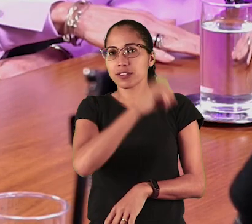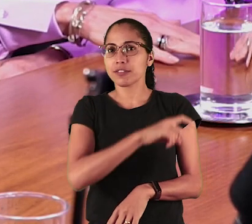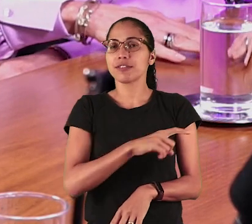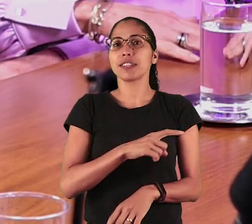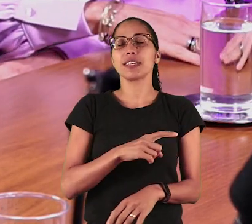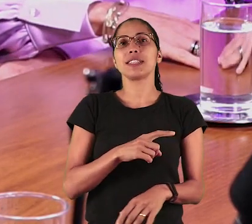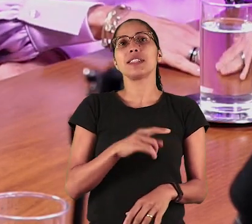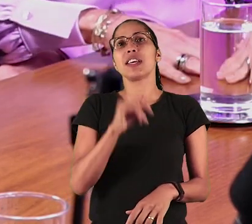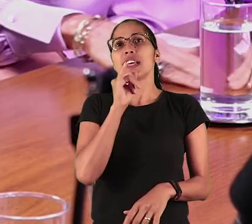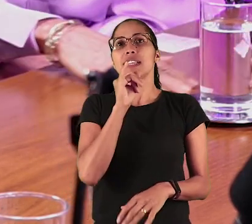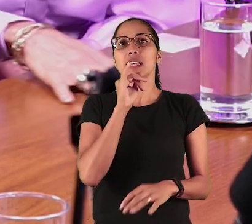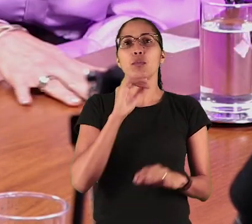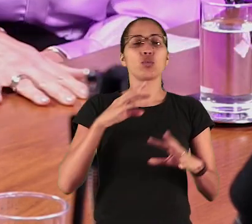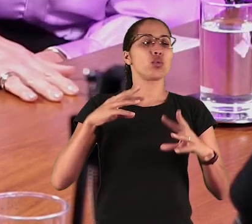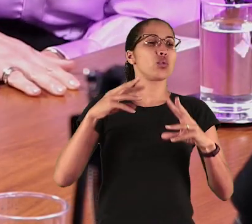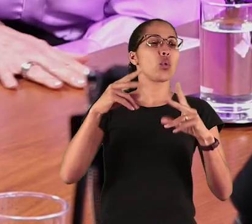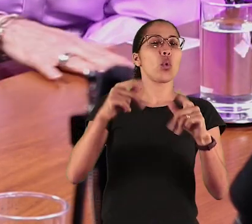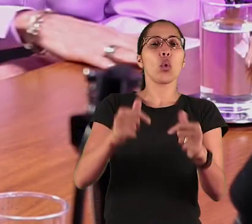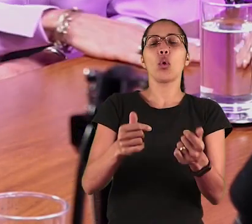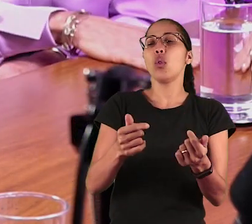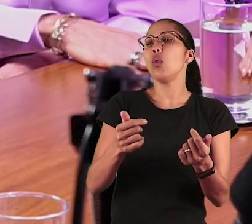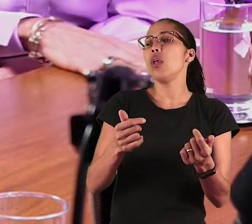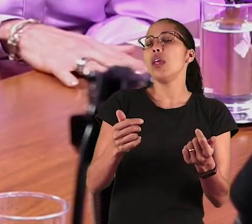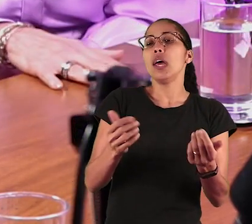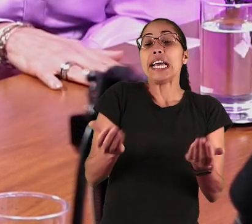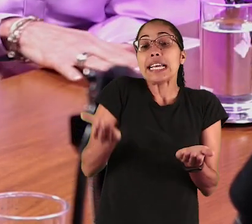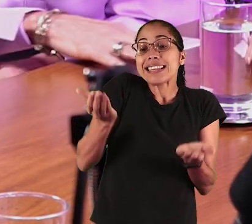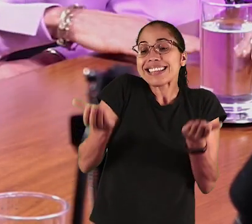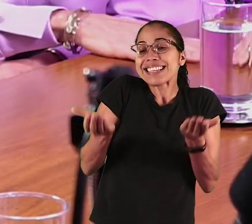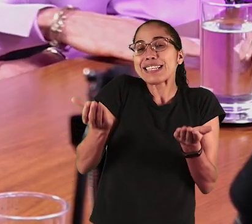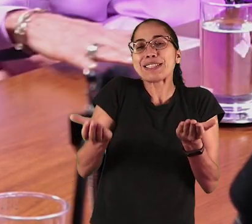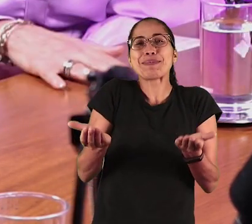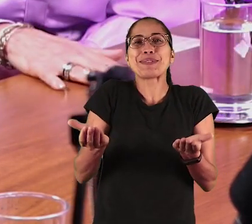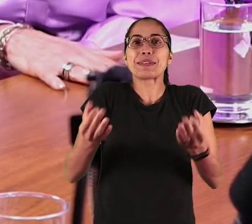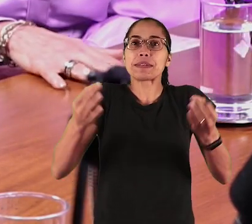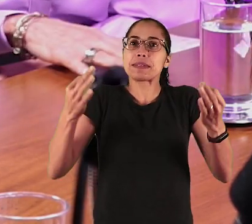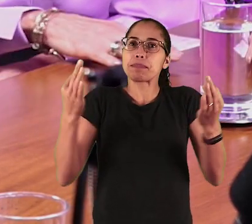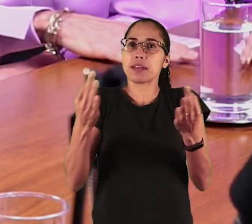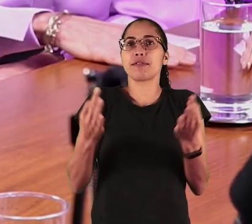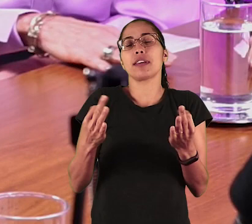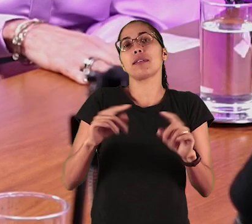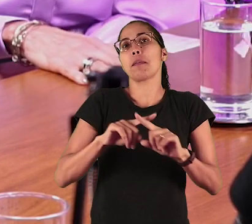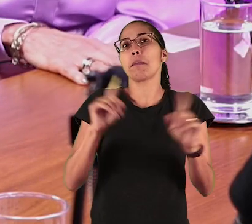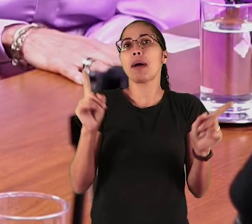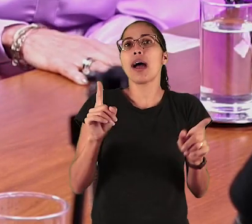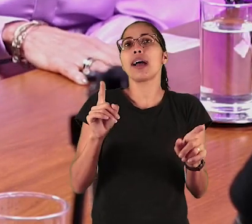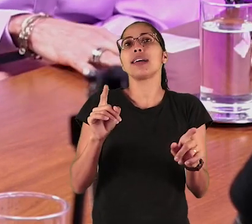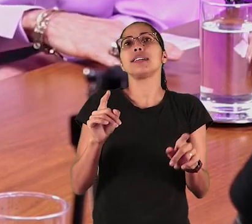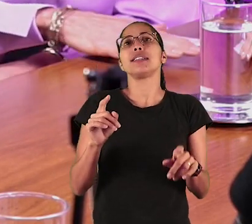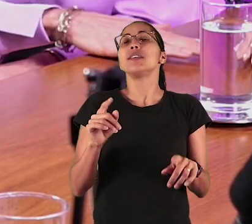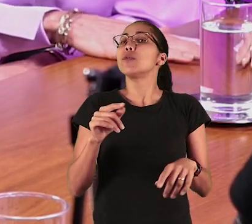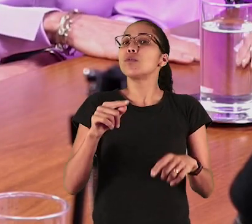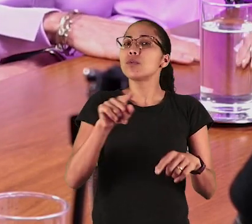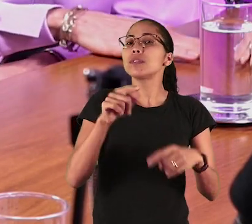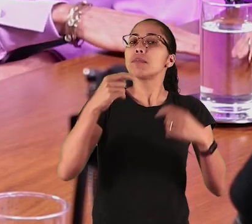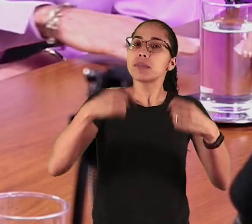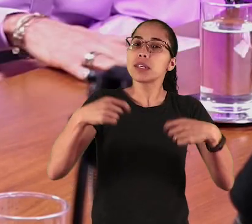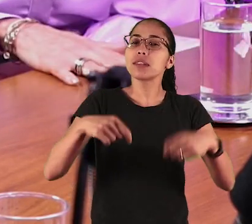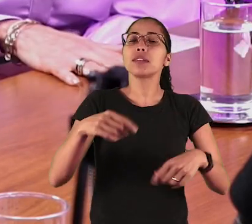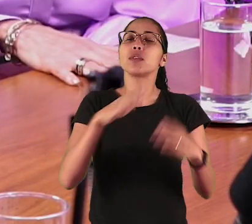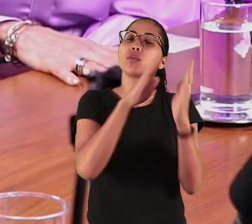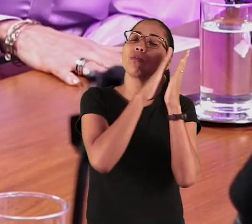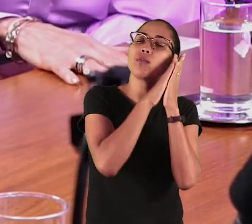é difícil você dificilmente você vai estar com todos os pratinhos na perfeição em todos os momentos mas tudo bem você tem que poder dormir